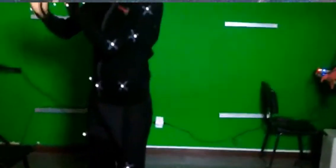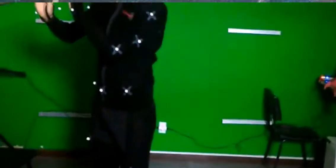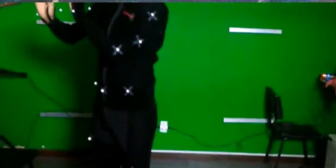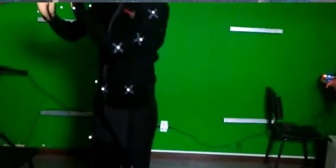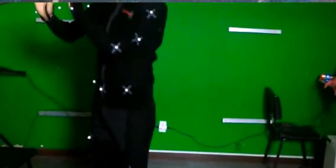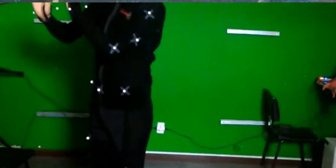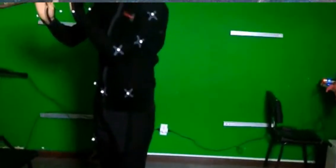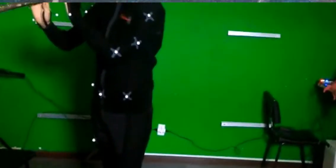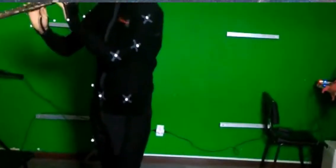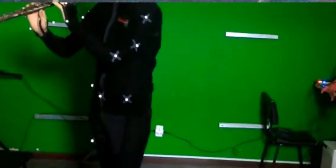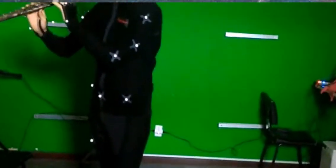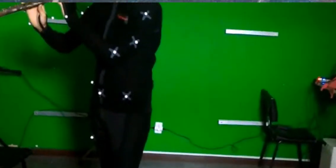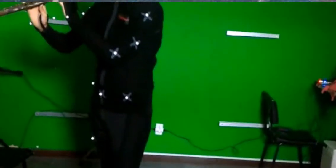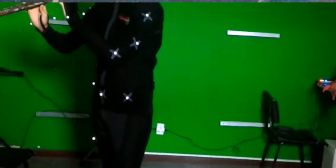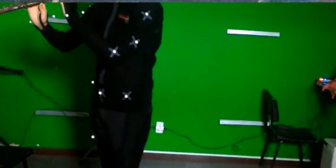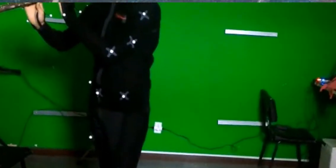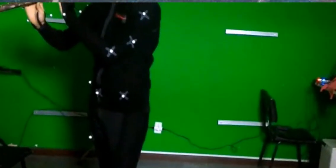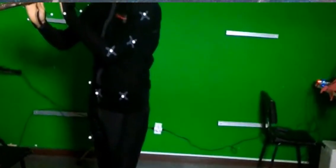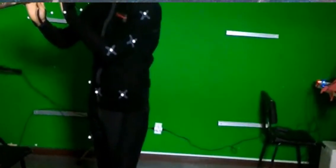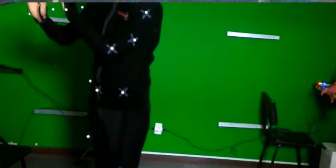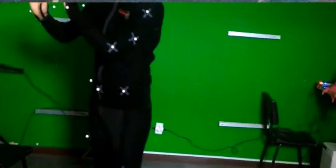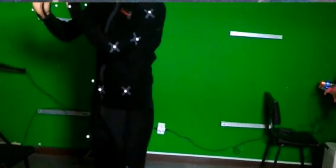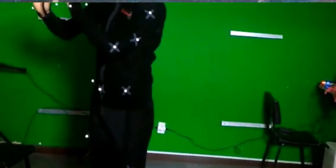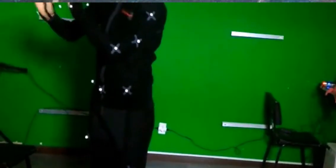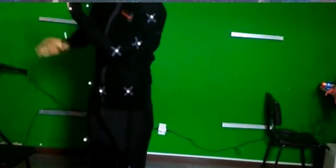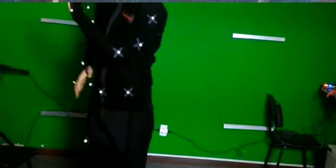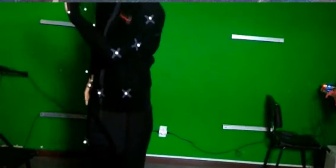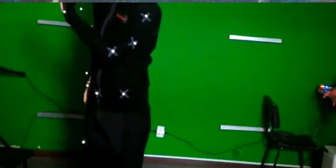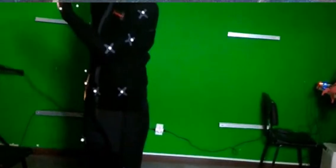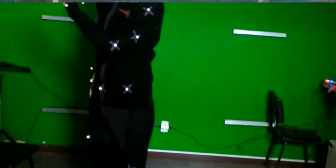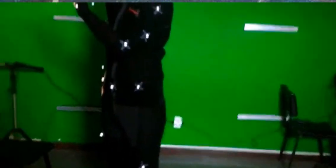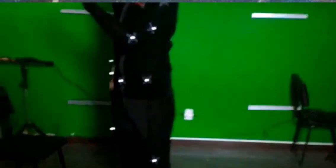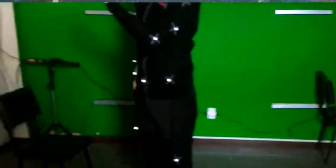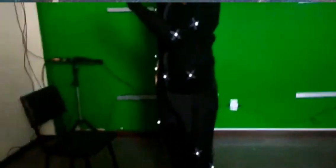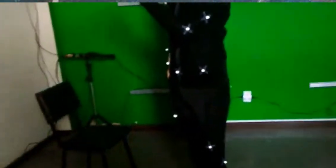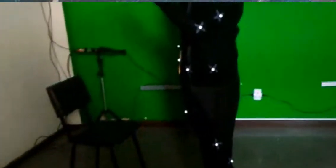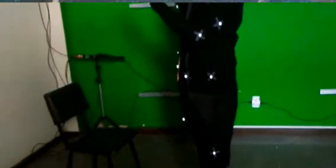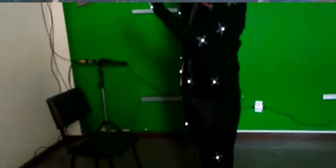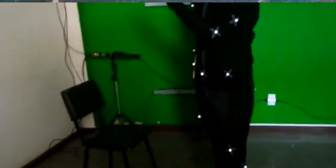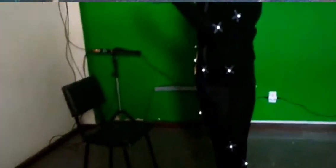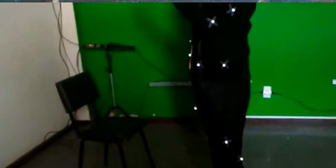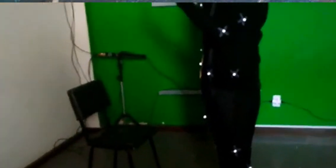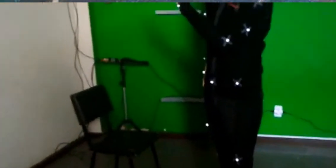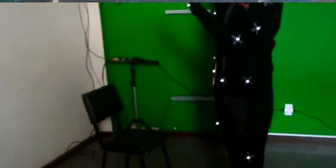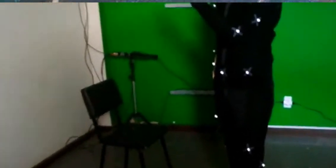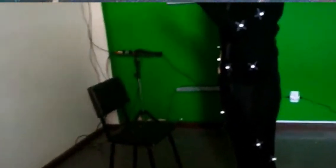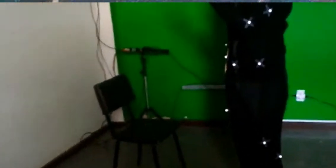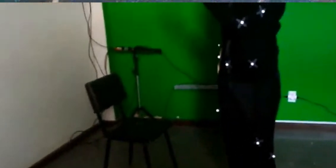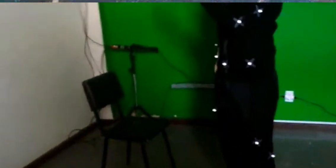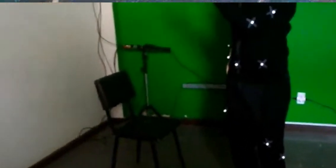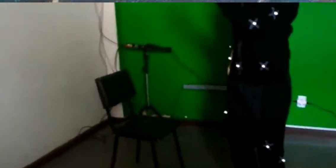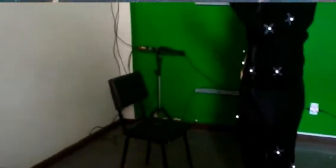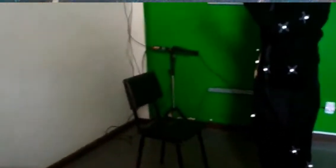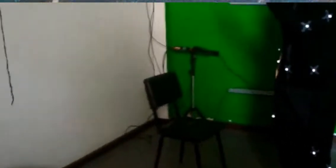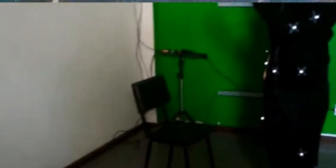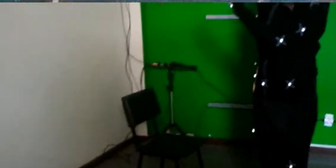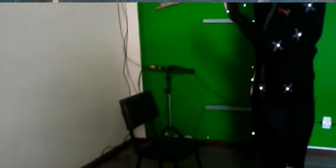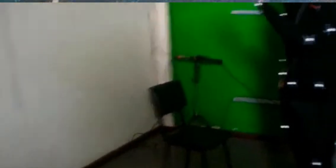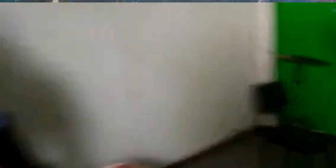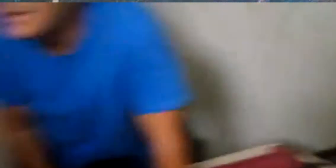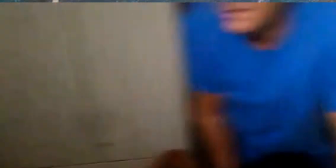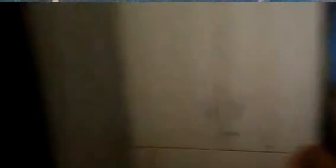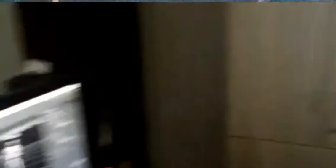na bacia, vê que ela faz assim de lado, Ah, sim. Isso é... Eu não me vejo. É, vejo. Realmente, aqui vê certinho.